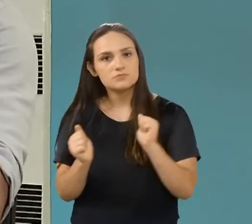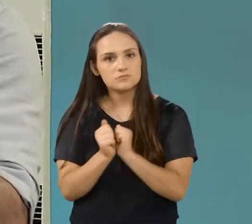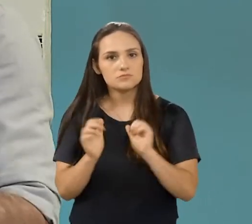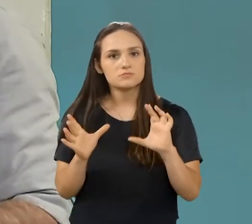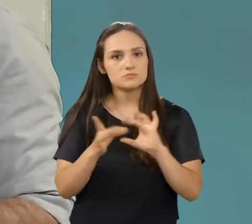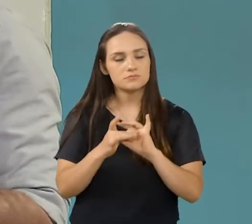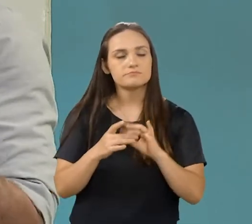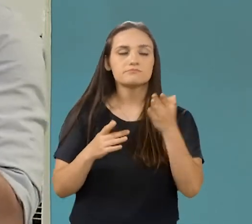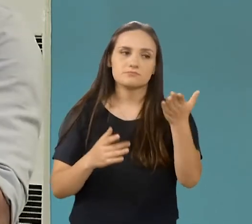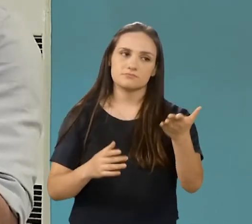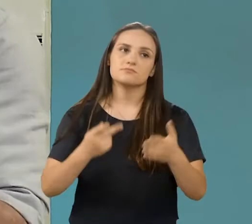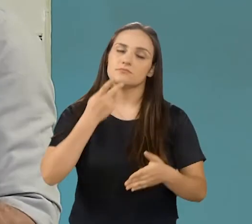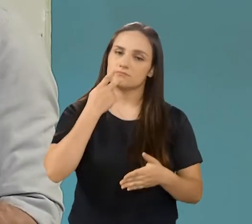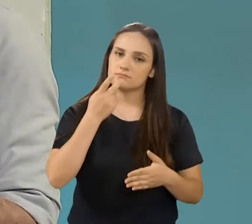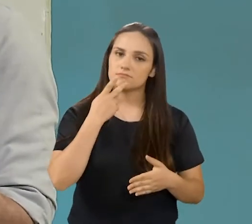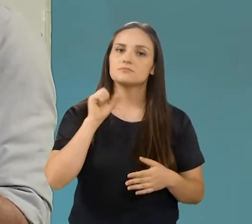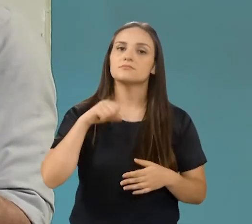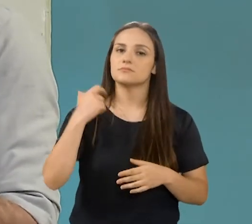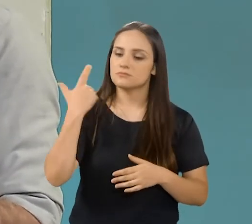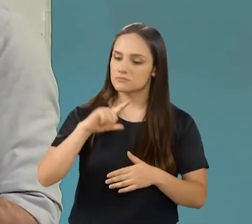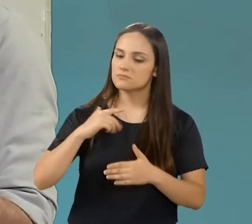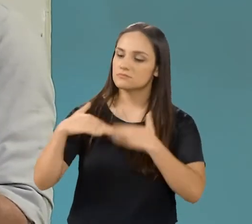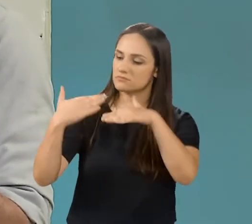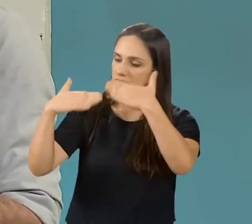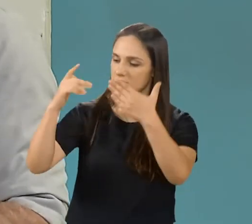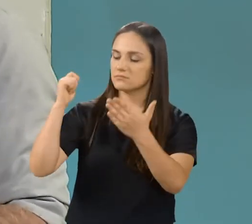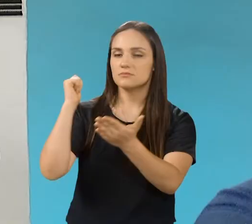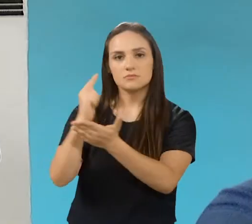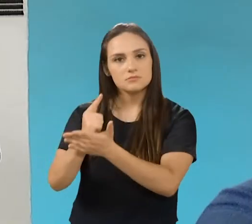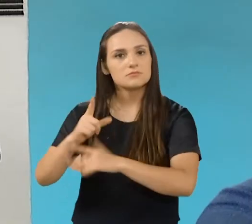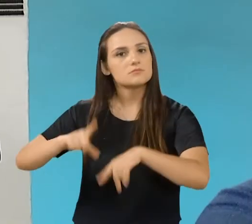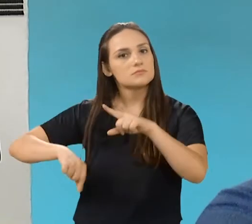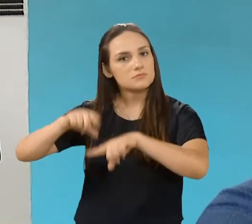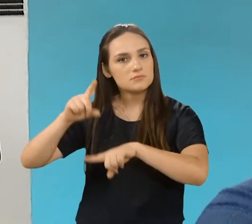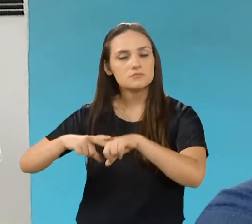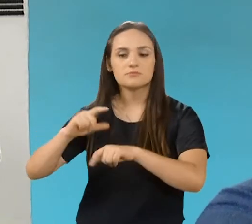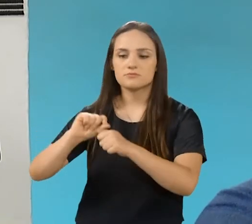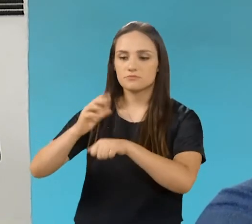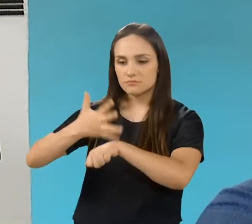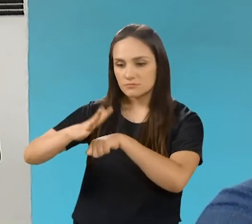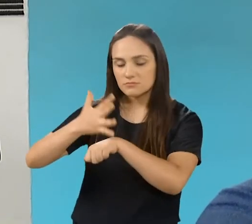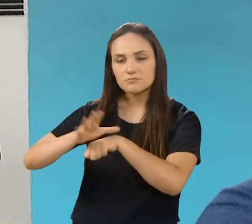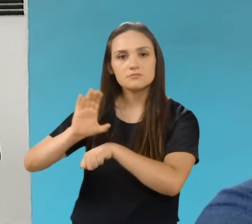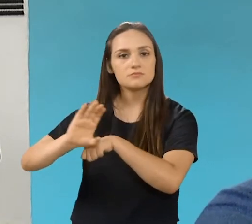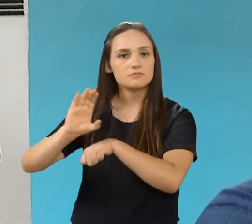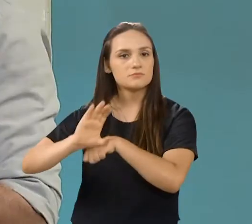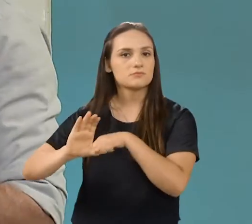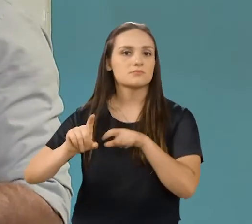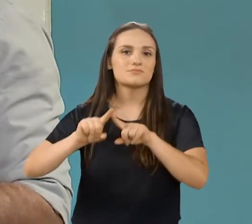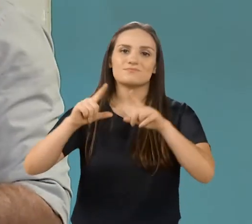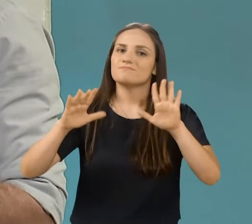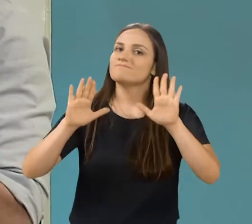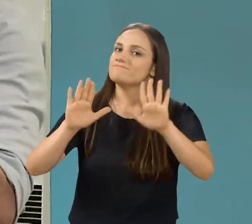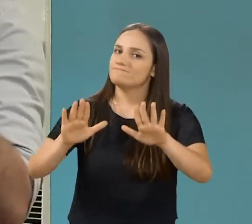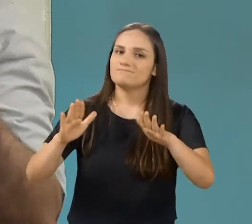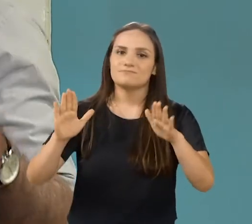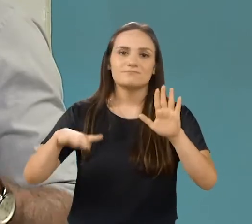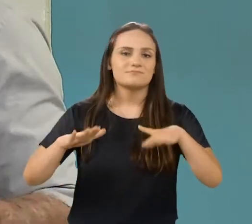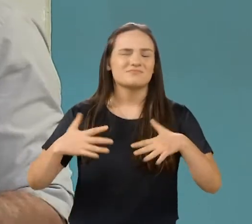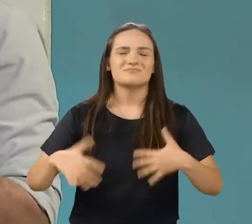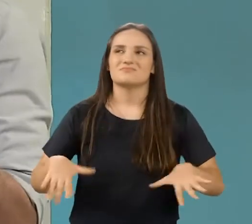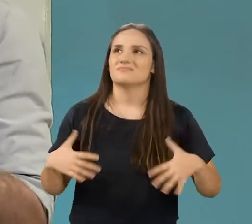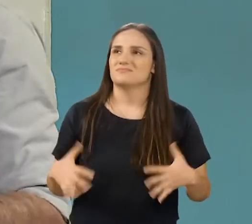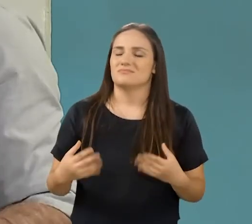né, como o secretário falou, nós estamos avançando, adquirindo equipamentos, treinando o pessoal, mas em determinados momentos, quando é um